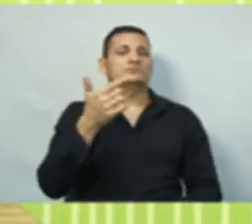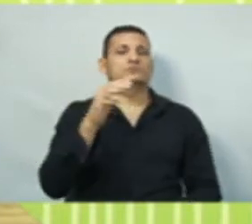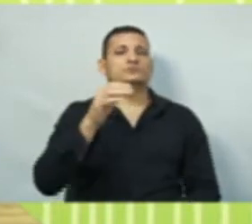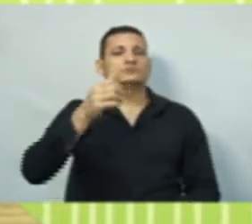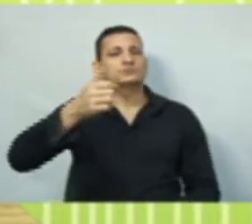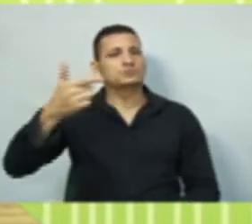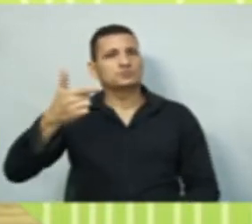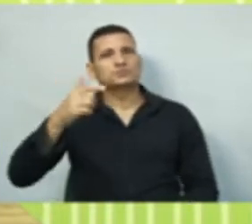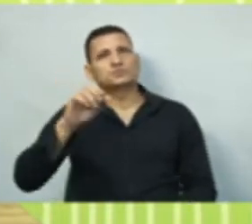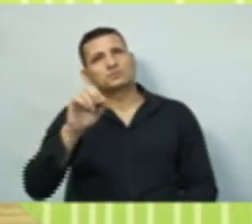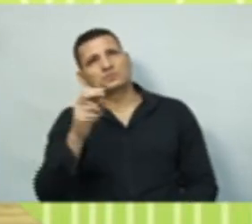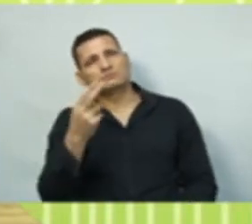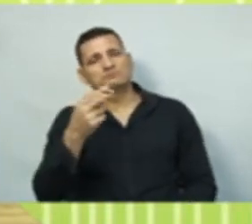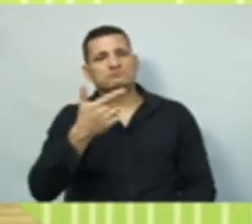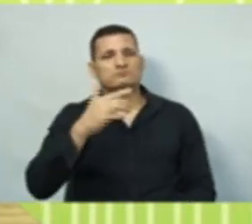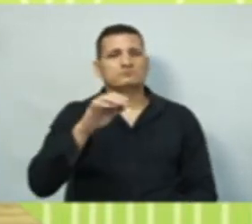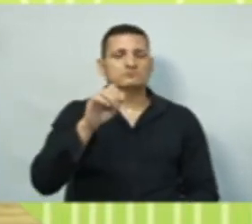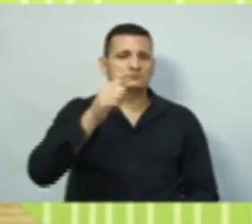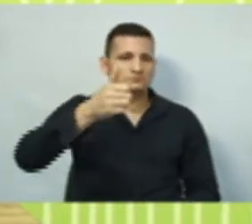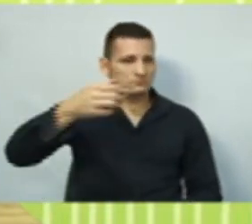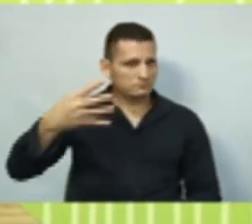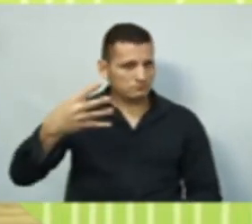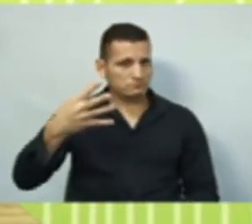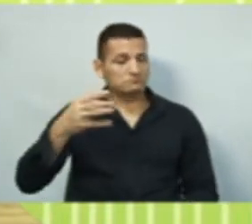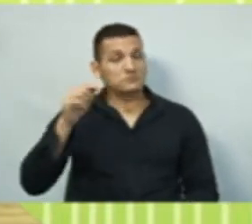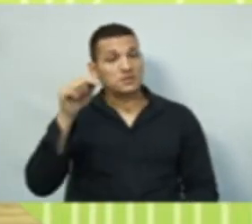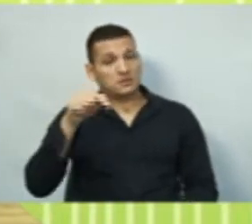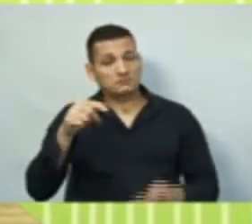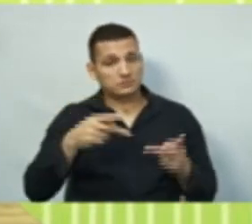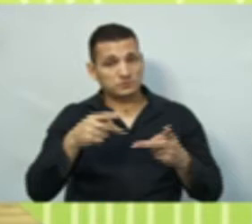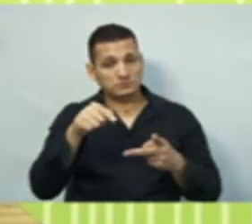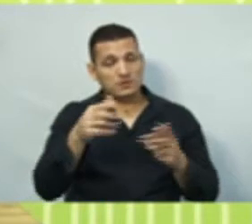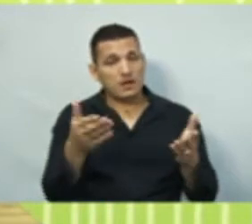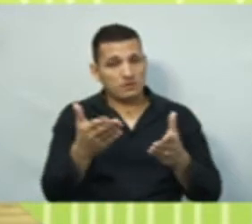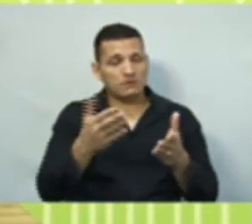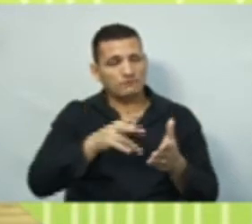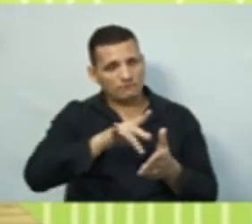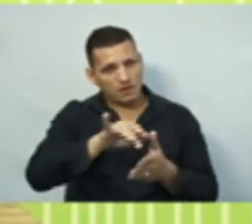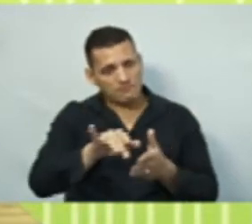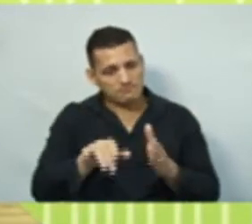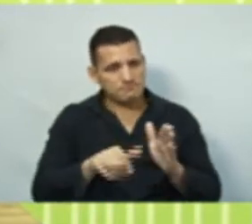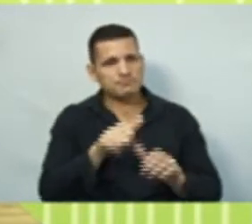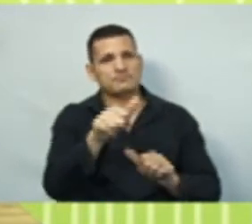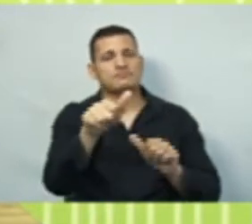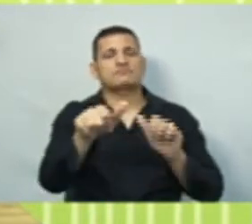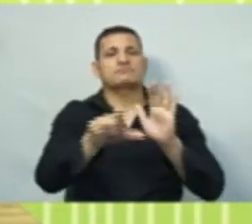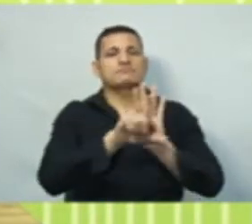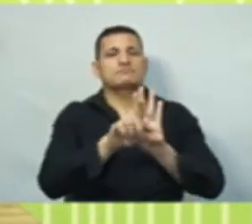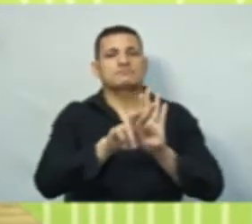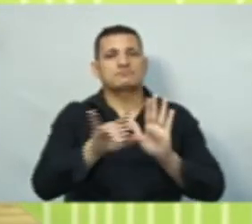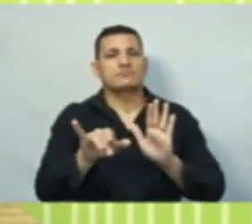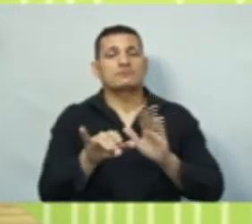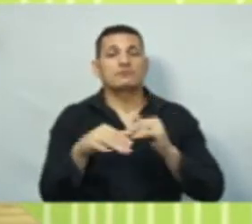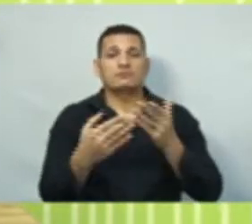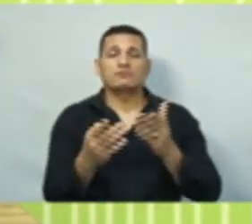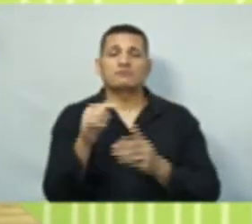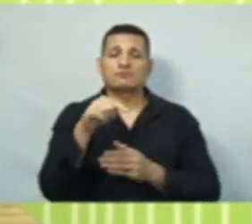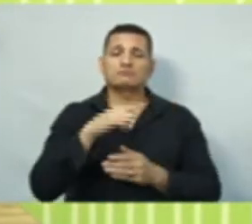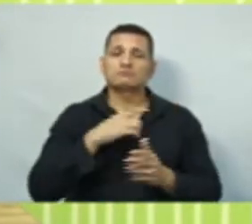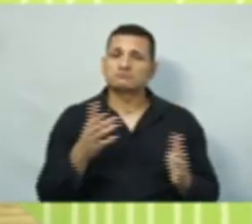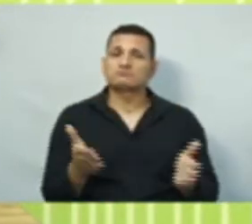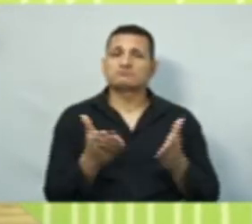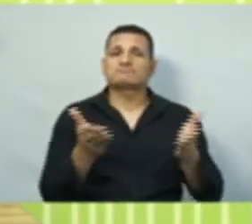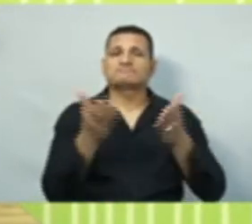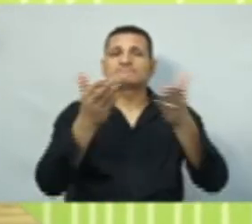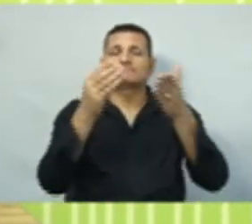ou 2014 e ele agora está se tornando lei. Então é algo que está incentivando para